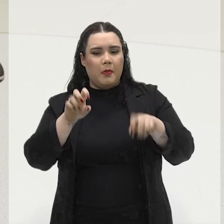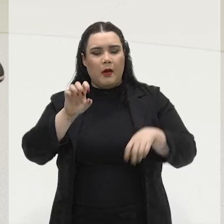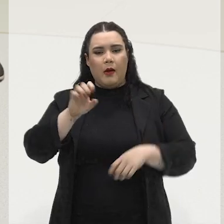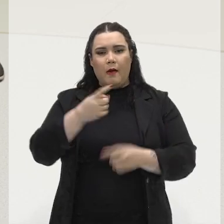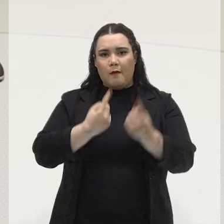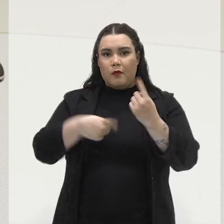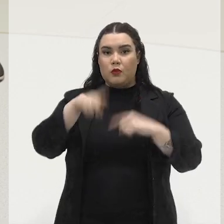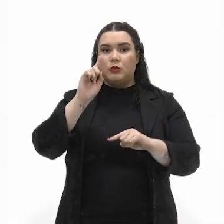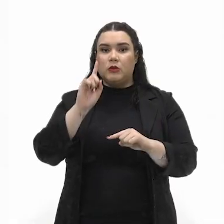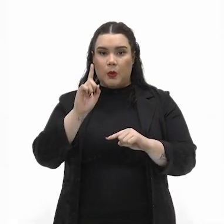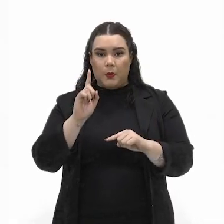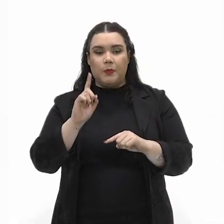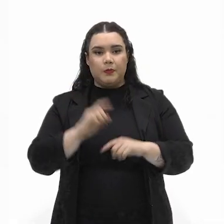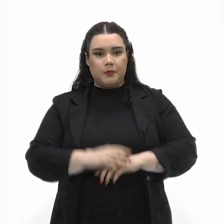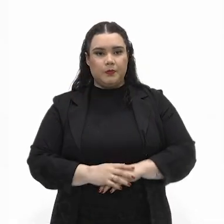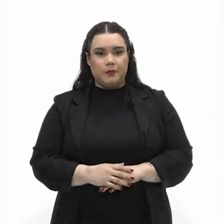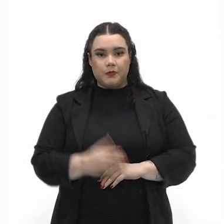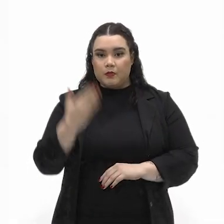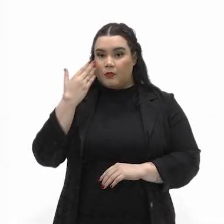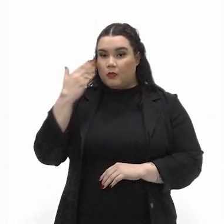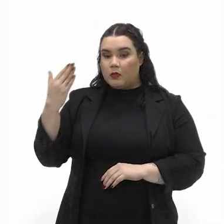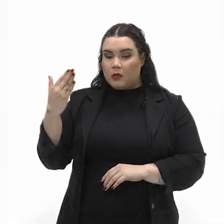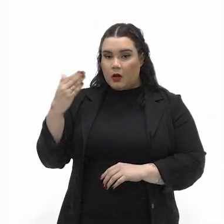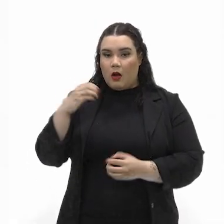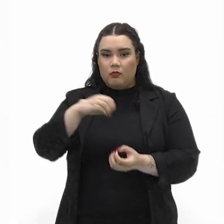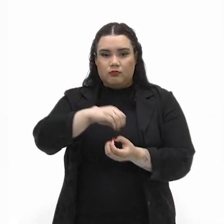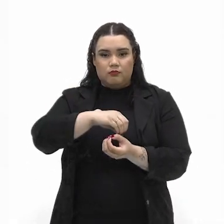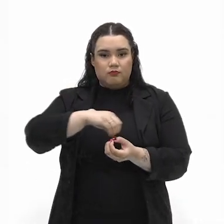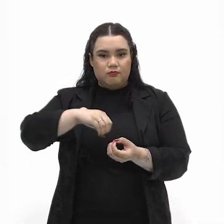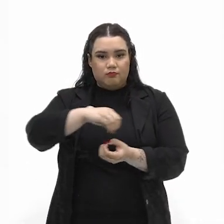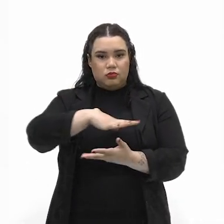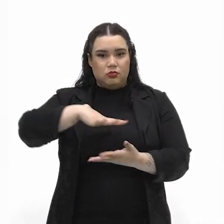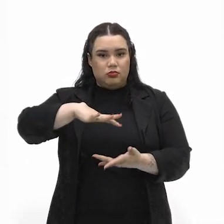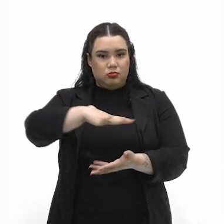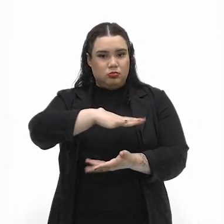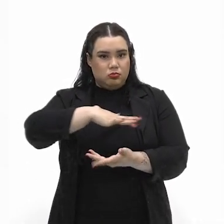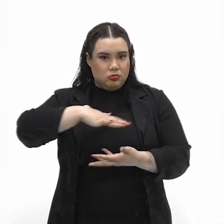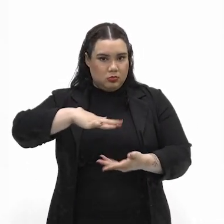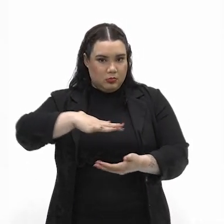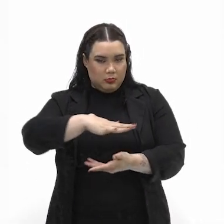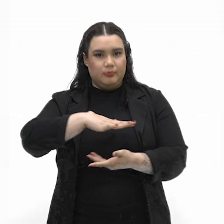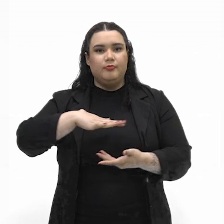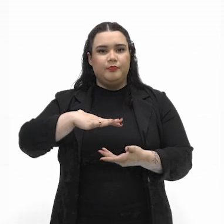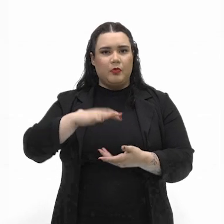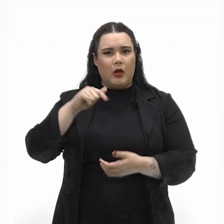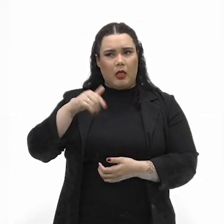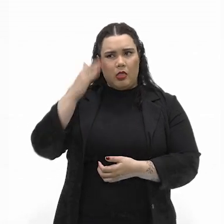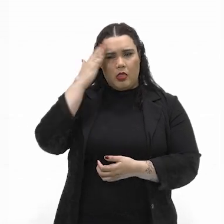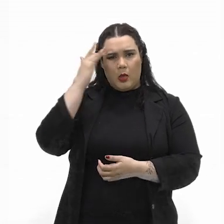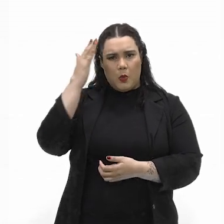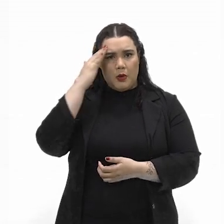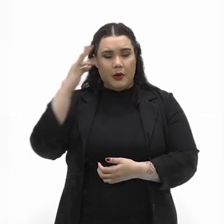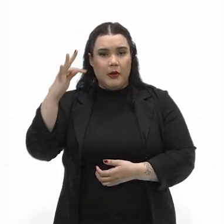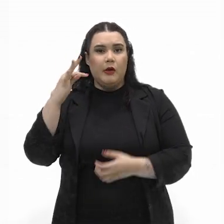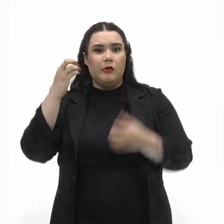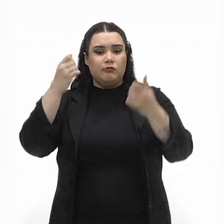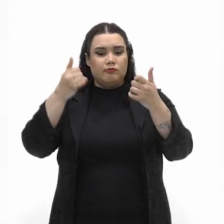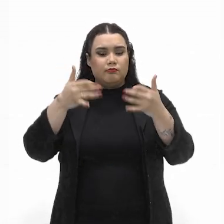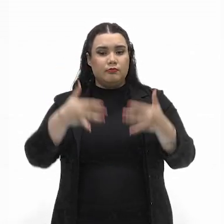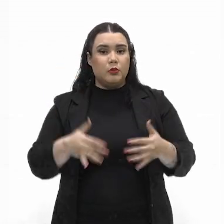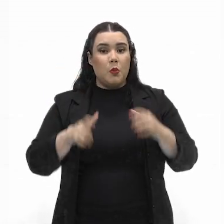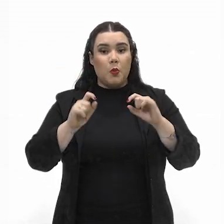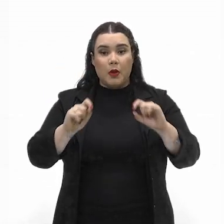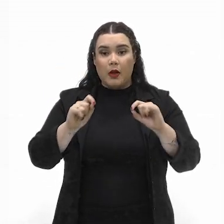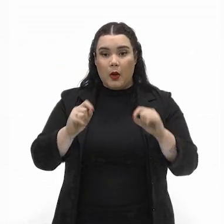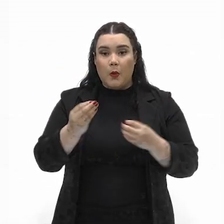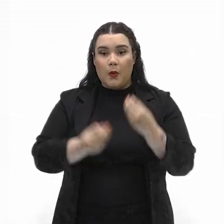dessa teoria aqui, dá só uma olhada. O Big Bang é uma teoria que descreve a origem do universo a